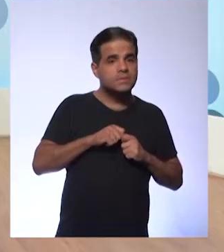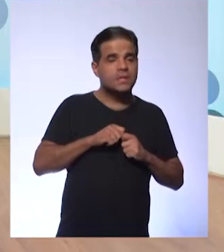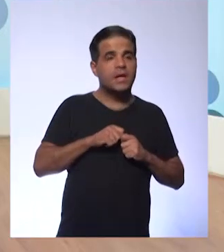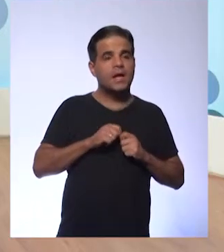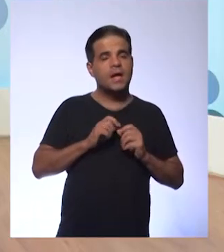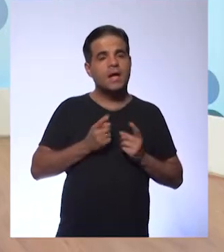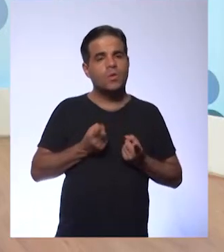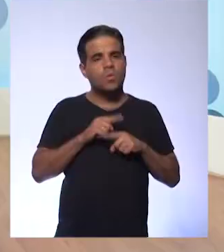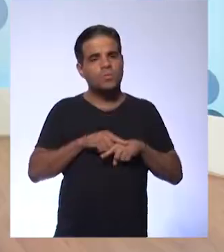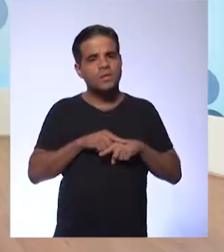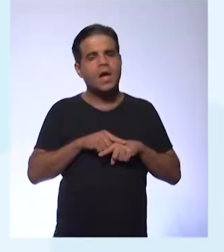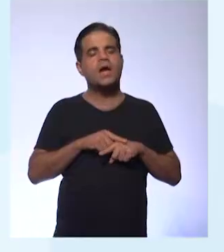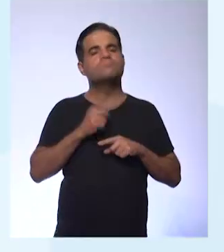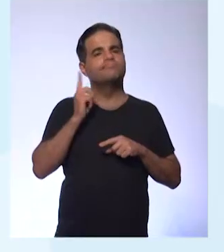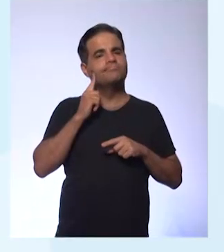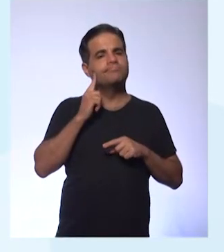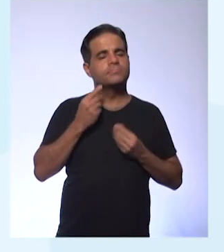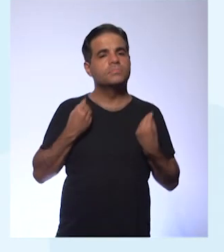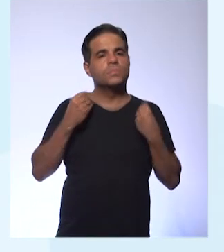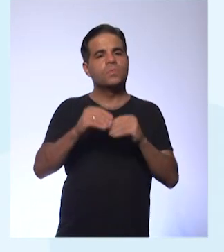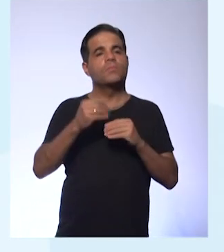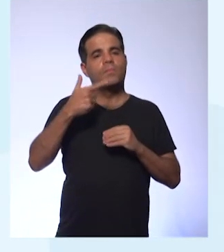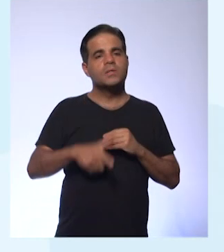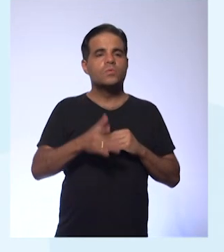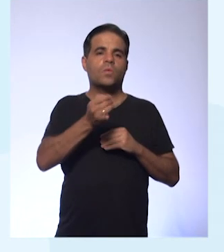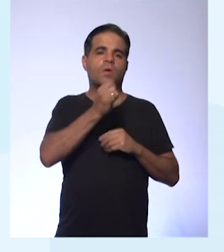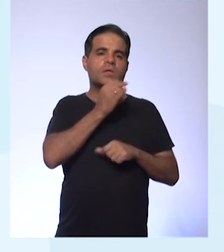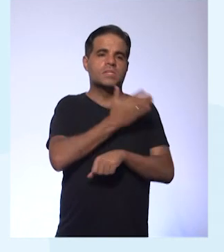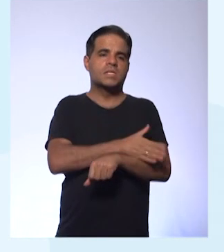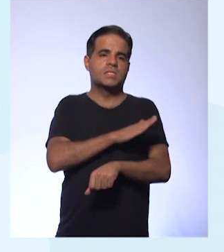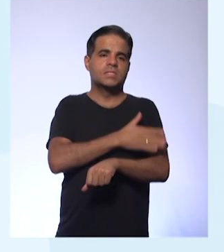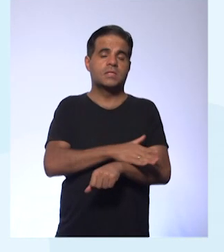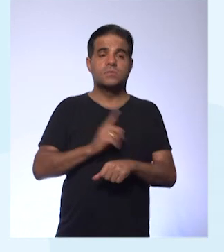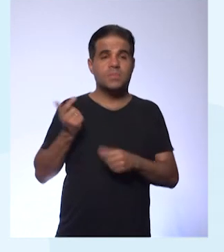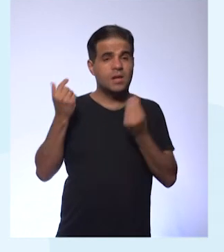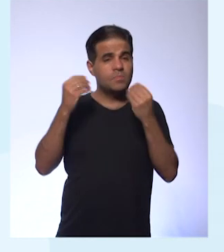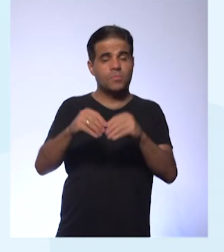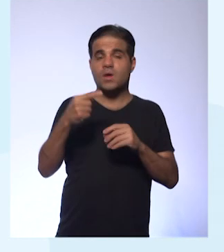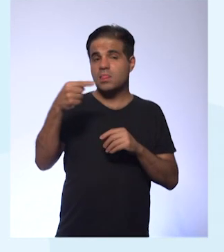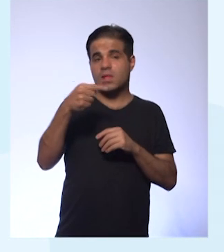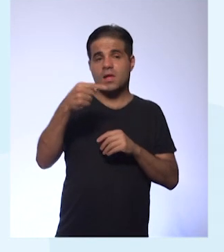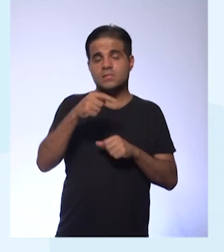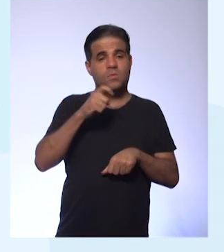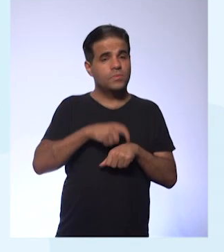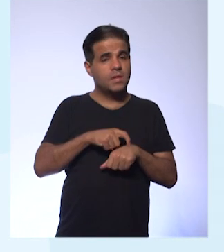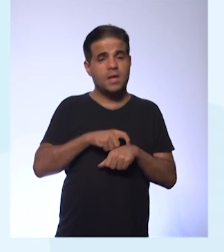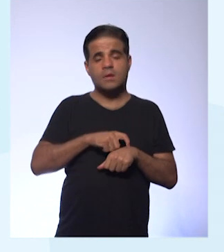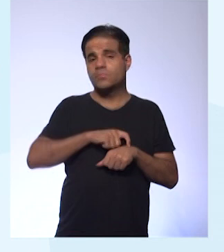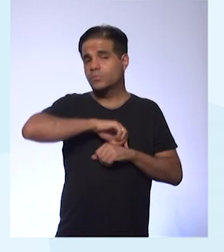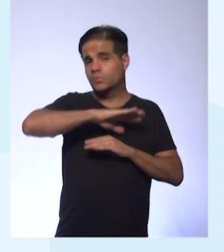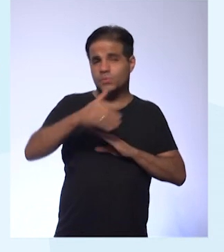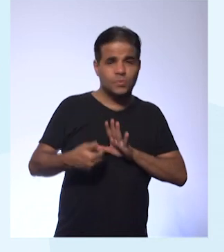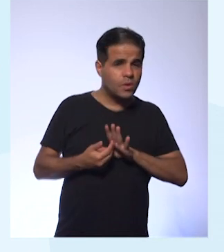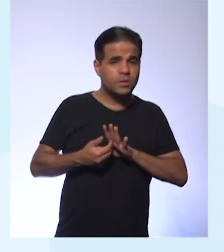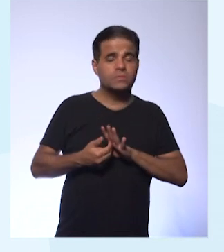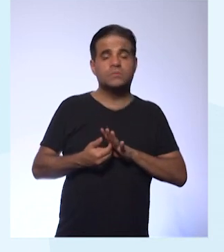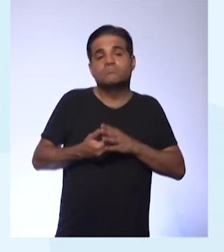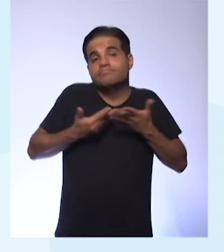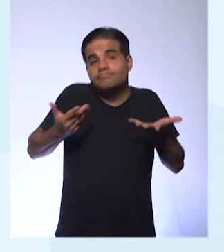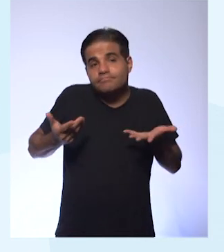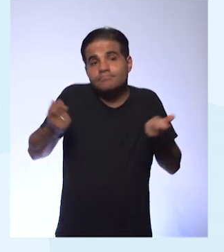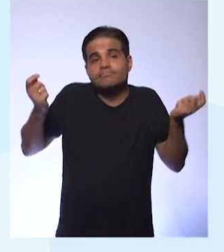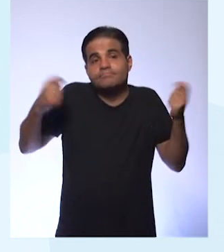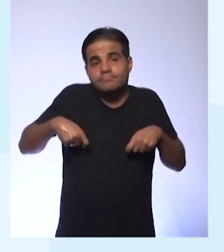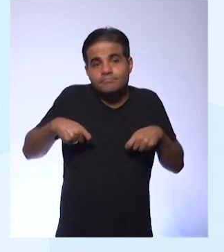o contrário, eu ia colocar aí para vocês mais um exercício. Porque ela colocou a negação o tempo inteiro, mas eu